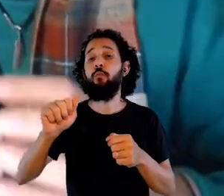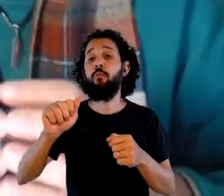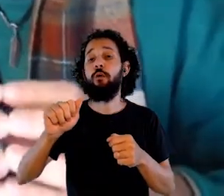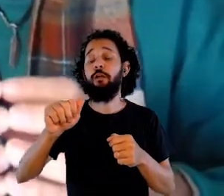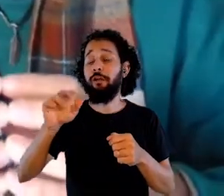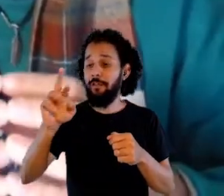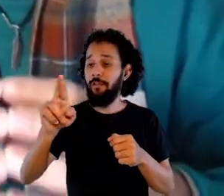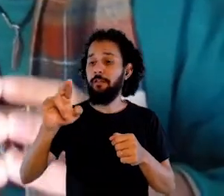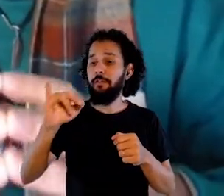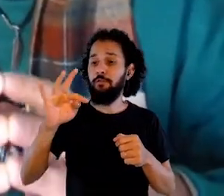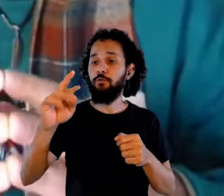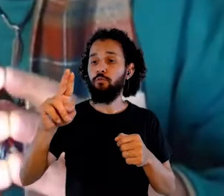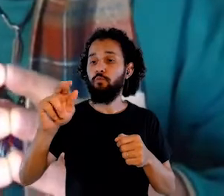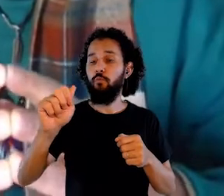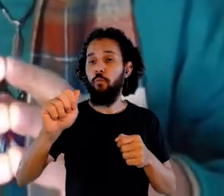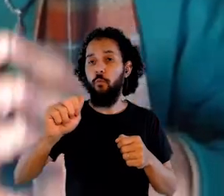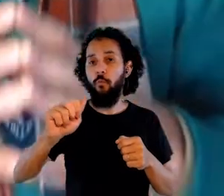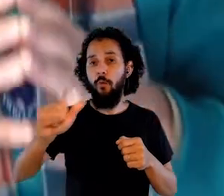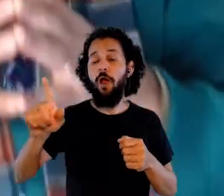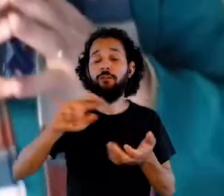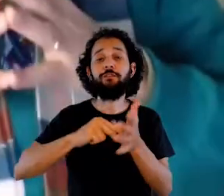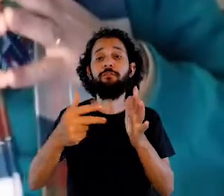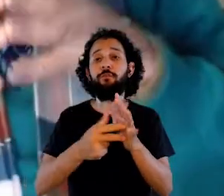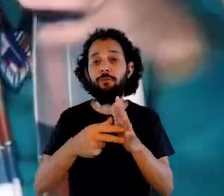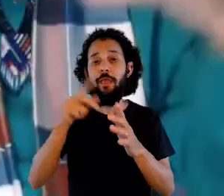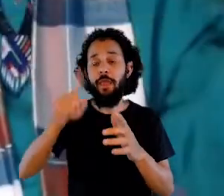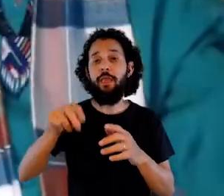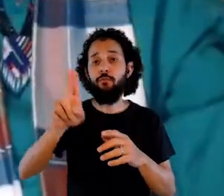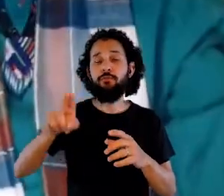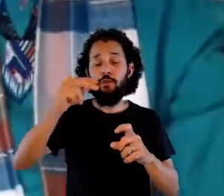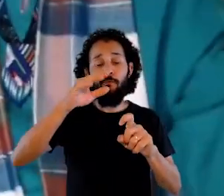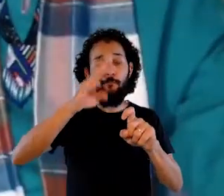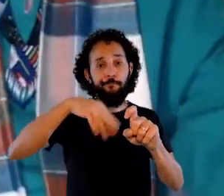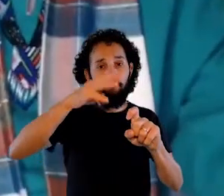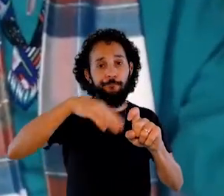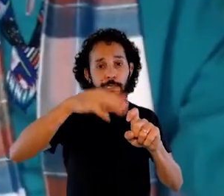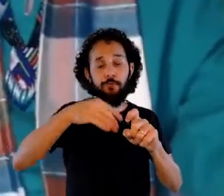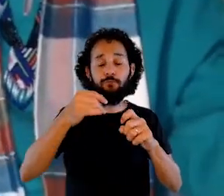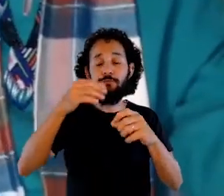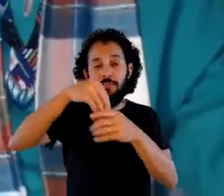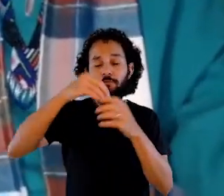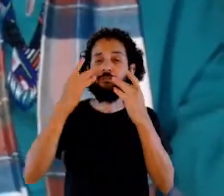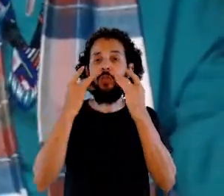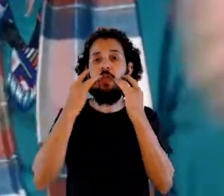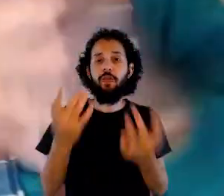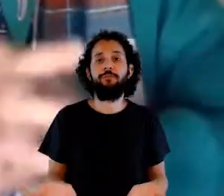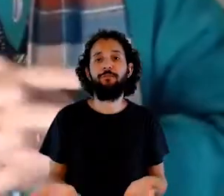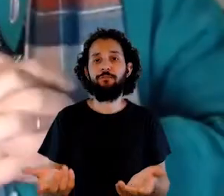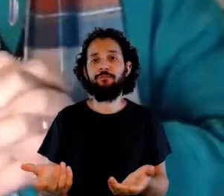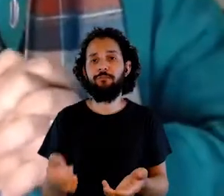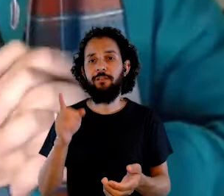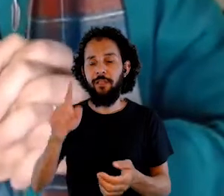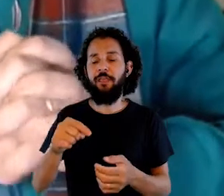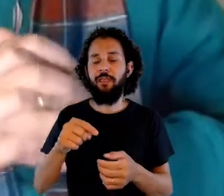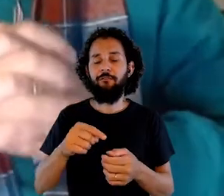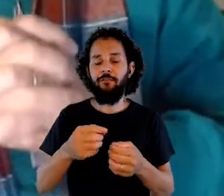você revivencia o mito, né? Um mito que foi inspirado, construído, né? Há milênios, há muitos